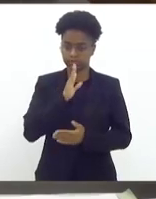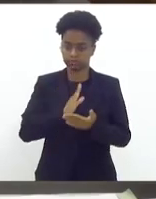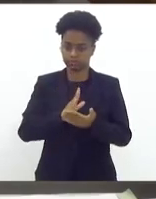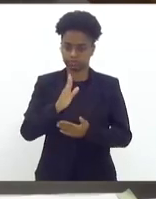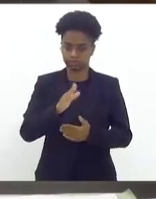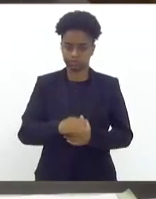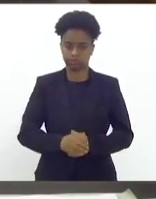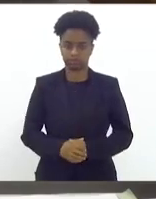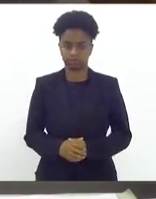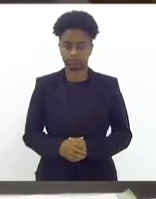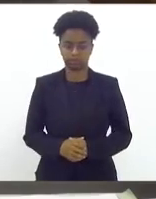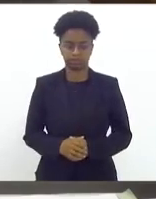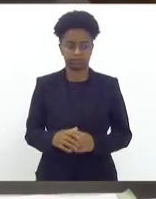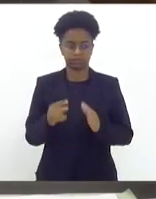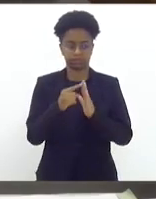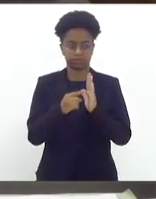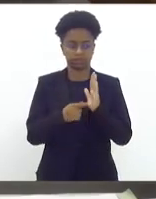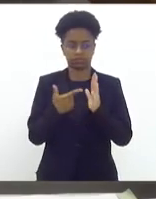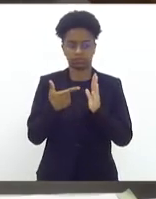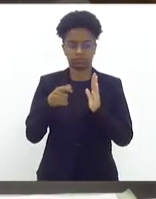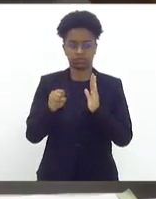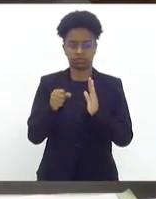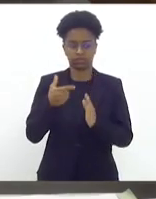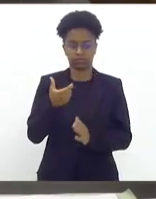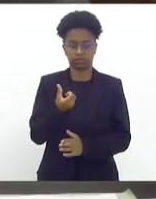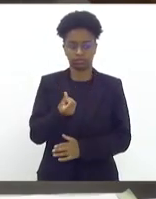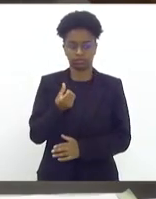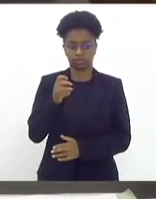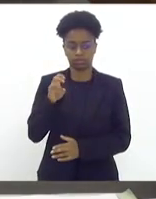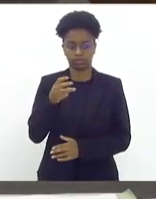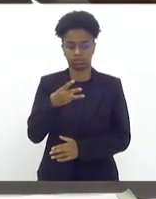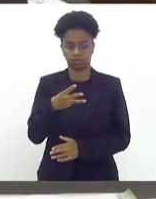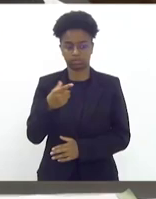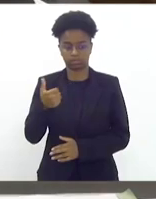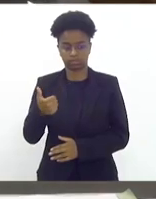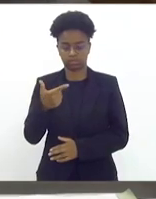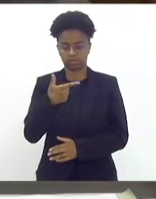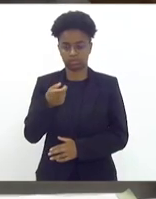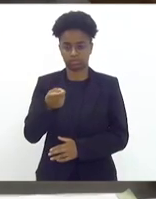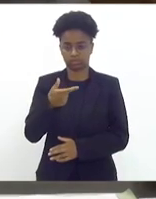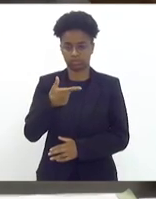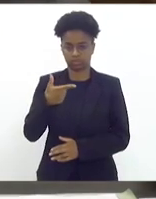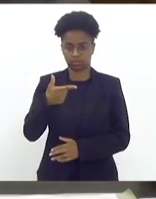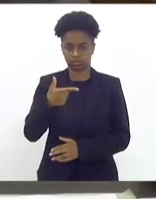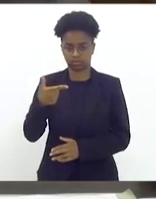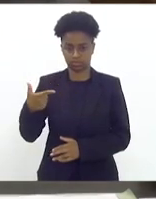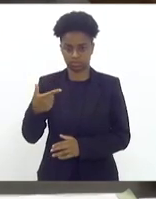aprovado. 28 da pauta, o PL 6531 de 22, de autoria da deputada Tia Ju, que proíbe a